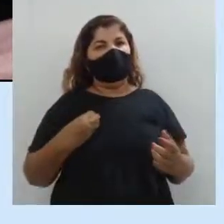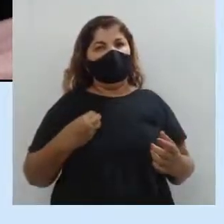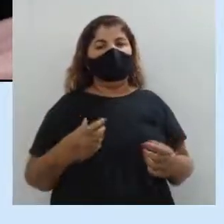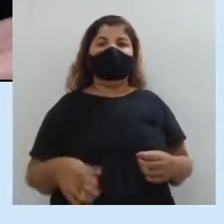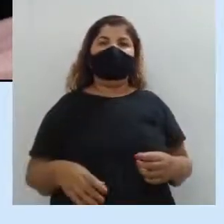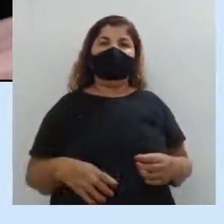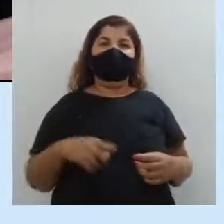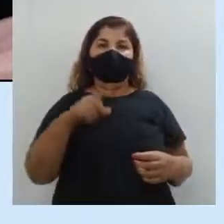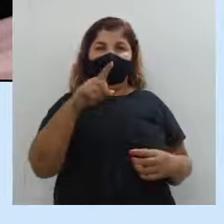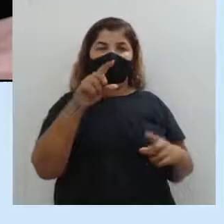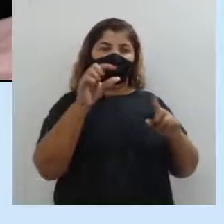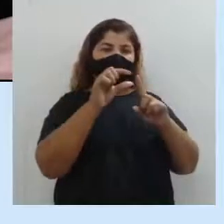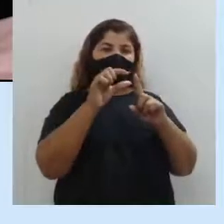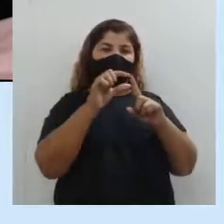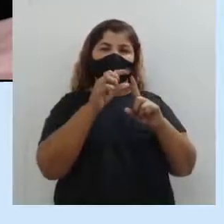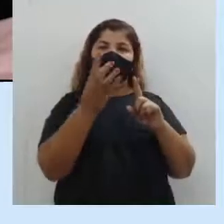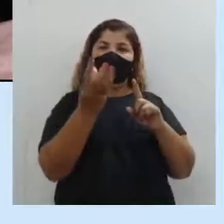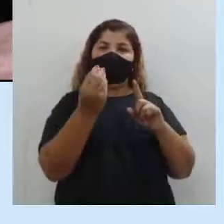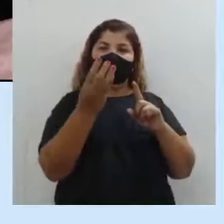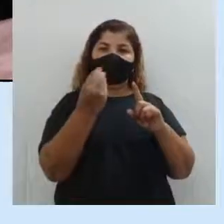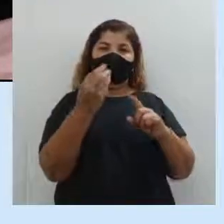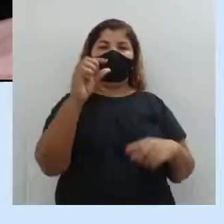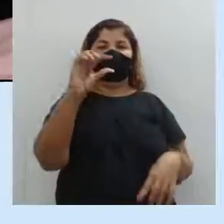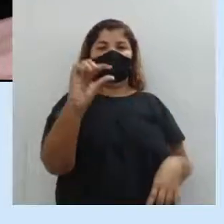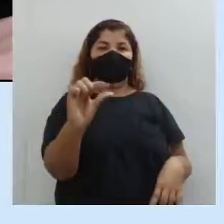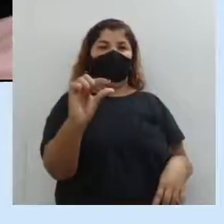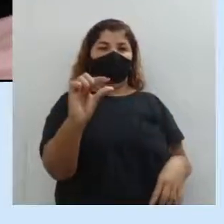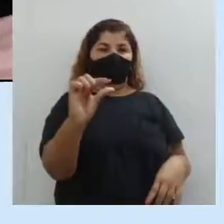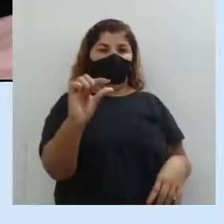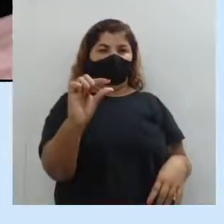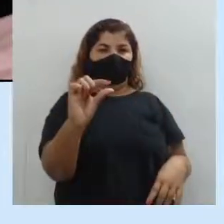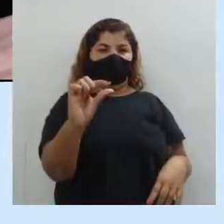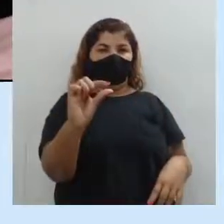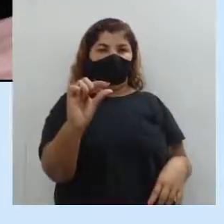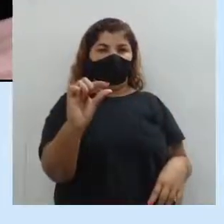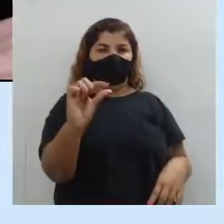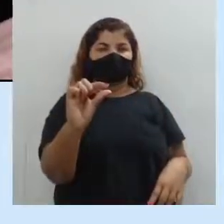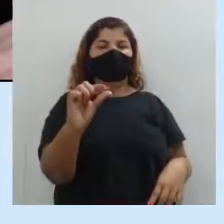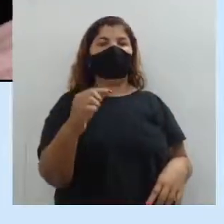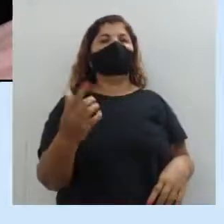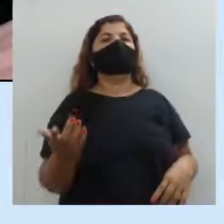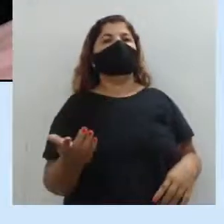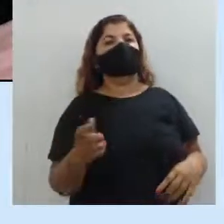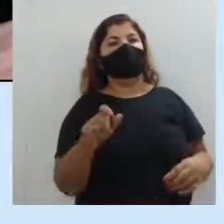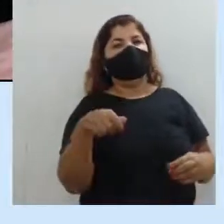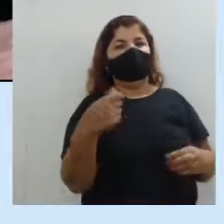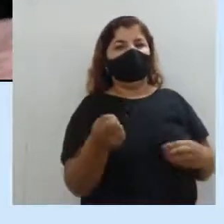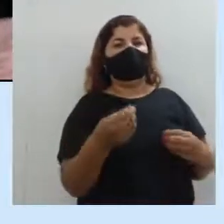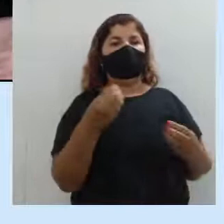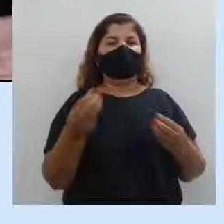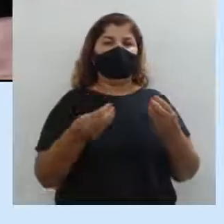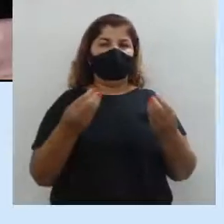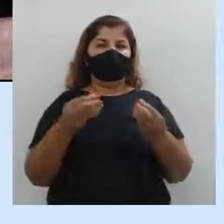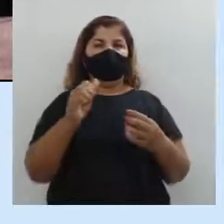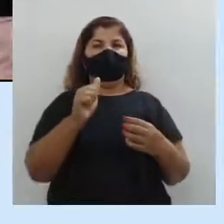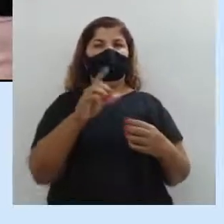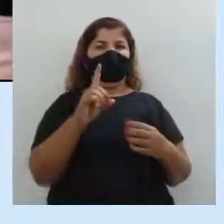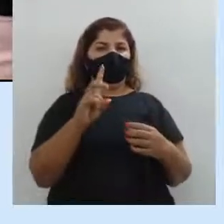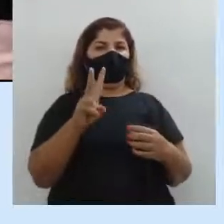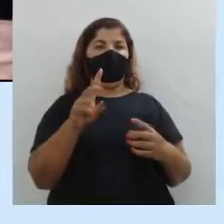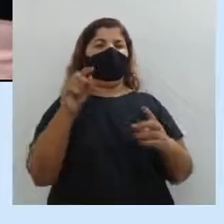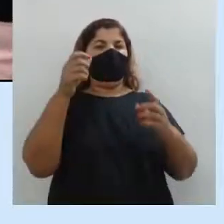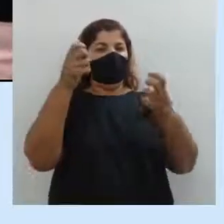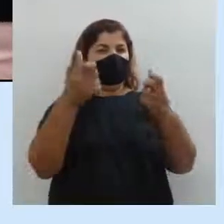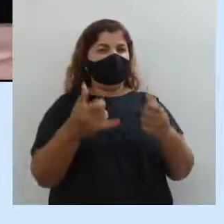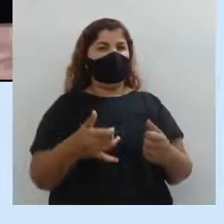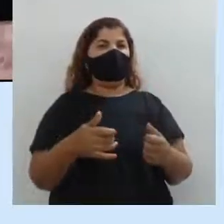pouco. E aí fecharmos o conceito de advérbio. O